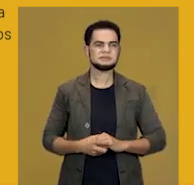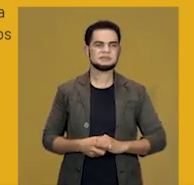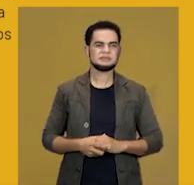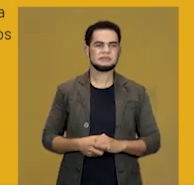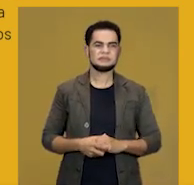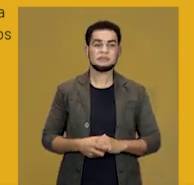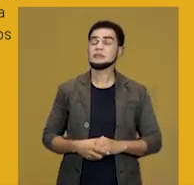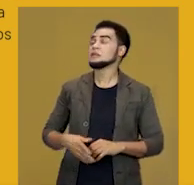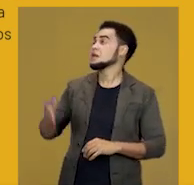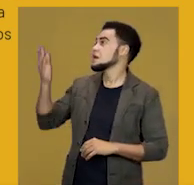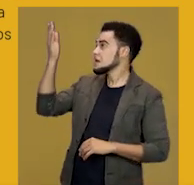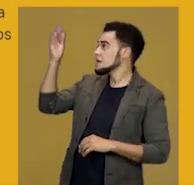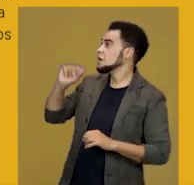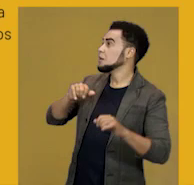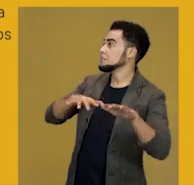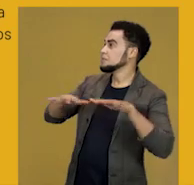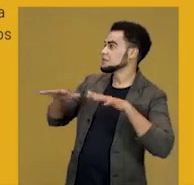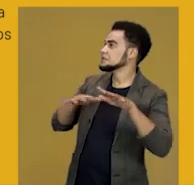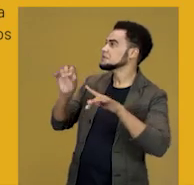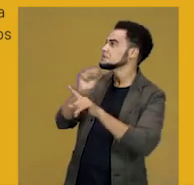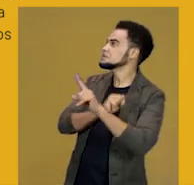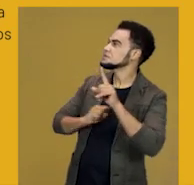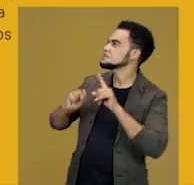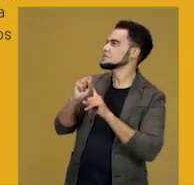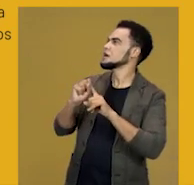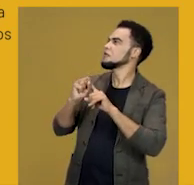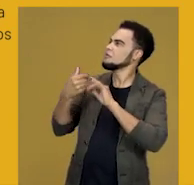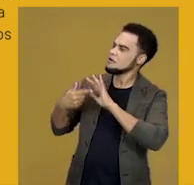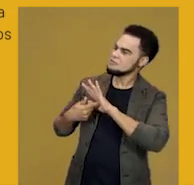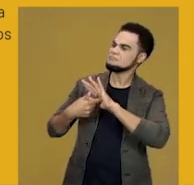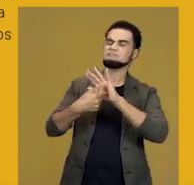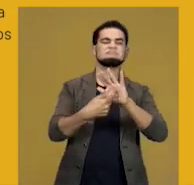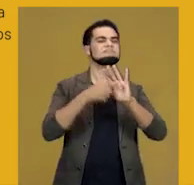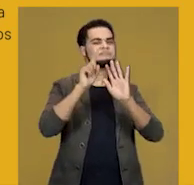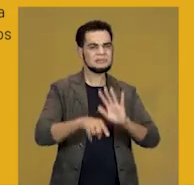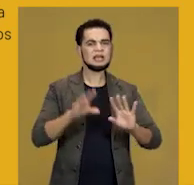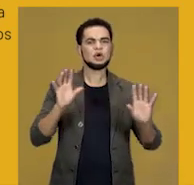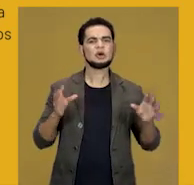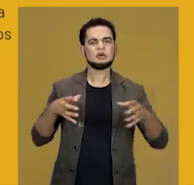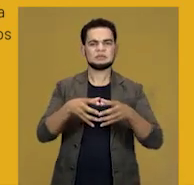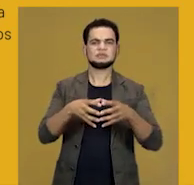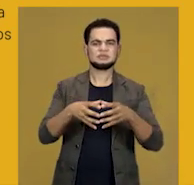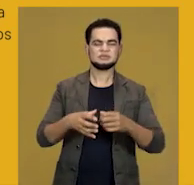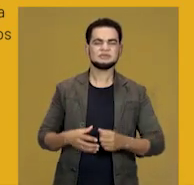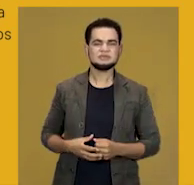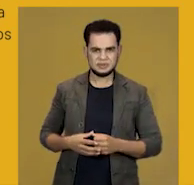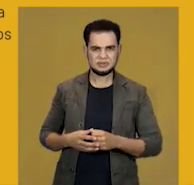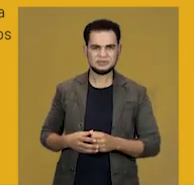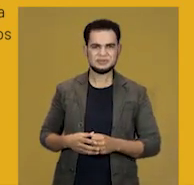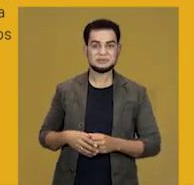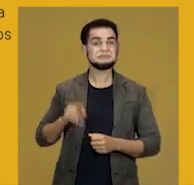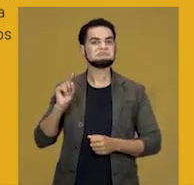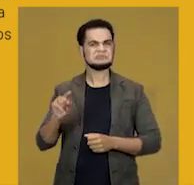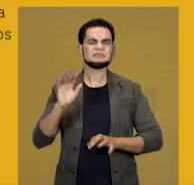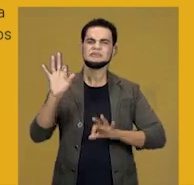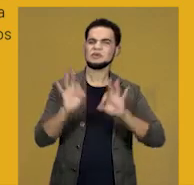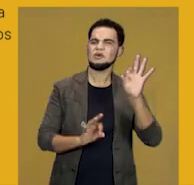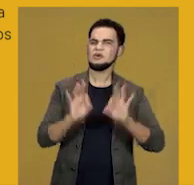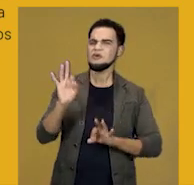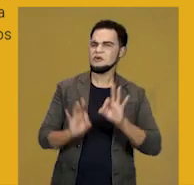Os movimentos sociais caracterizam-se como espaço coletivo, que se organizam para